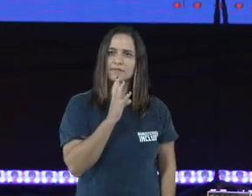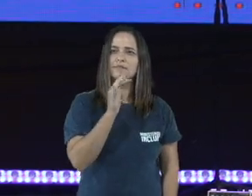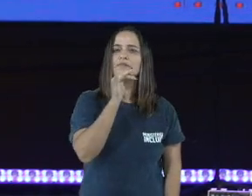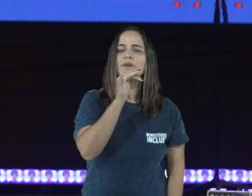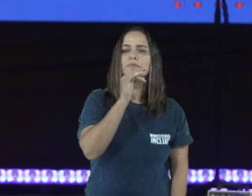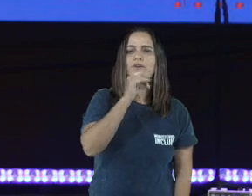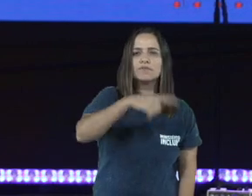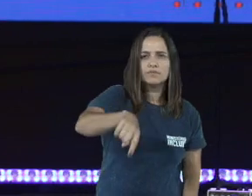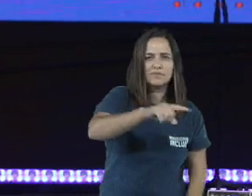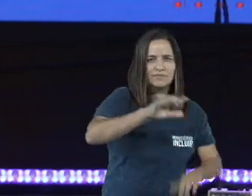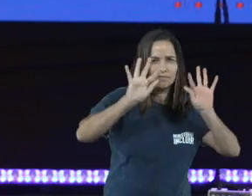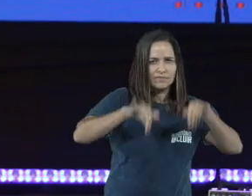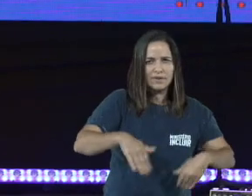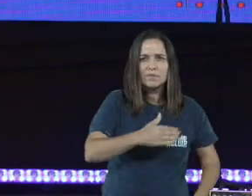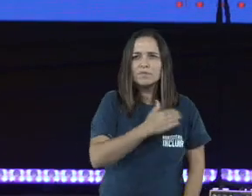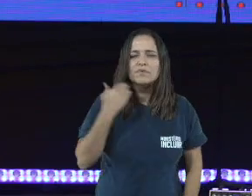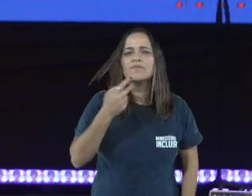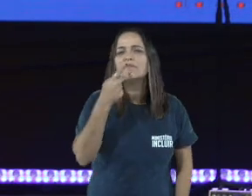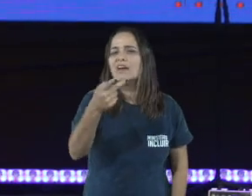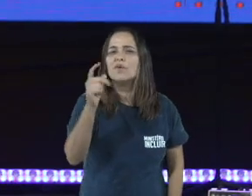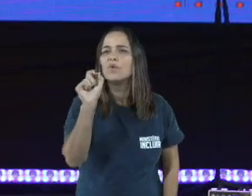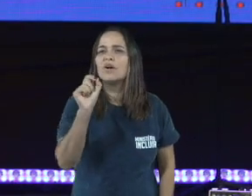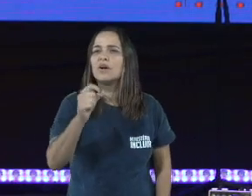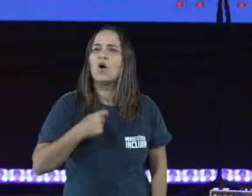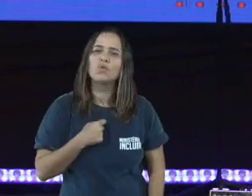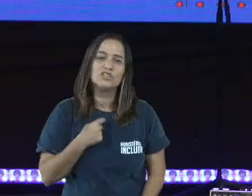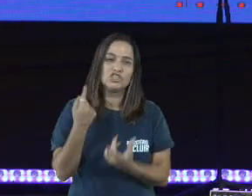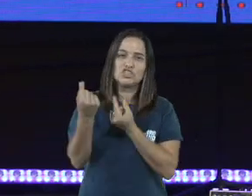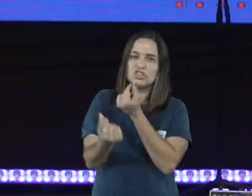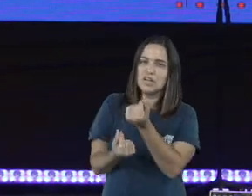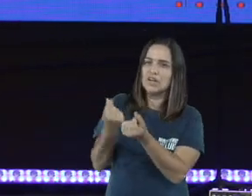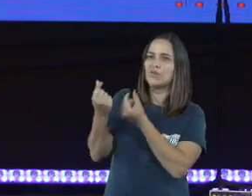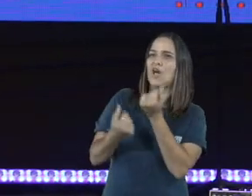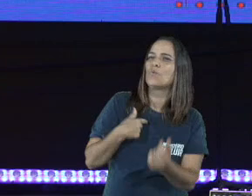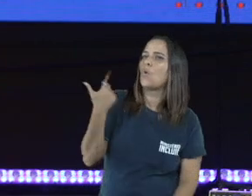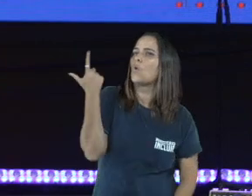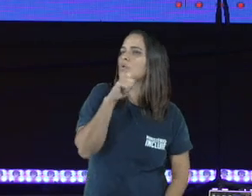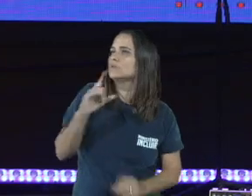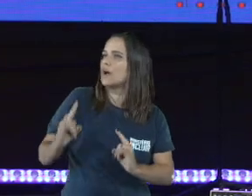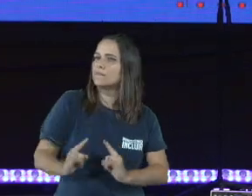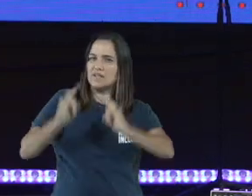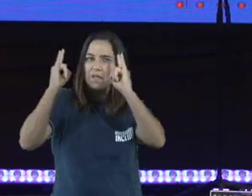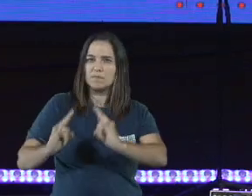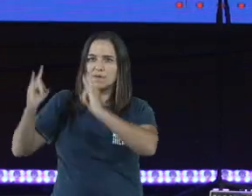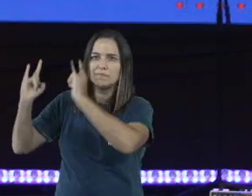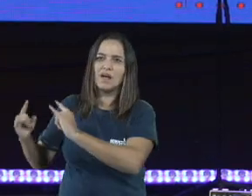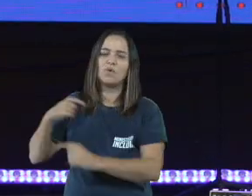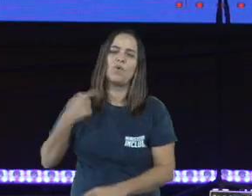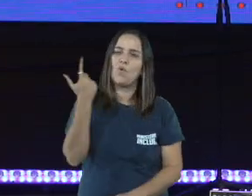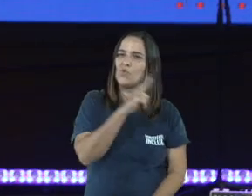e tu sabes que eu tenho três apartamento tu sabes que eu tenho um carro bacana tu sabes que eu fui primeiro